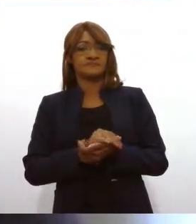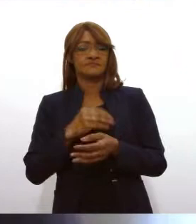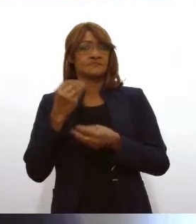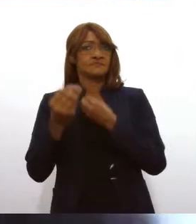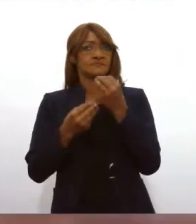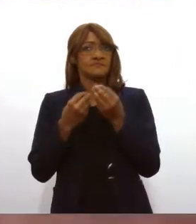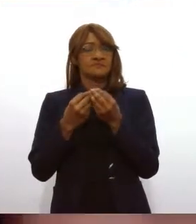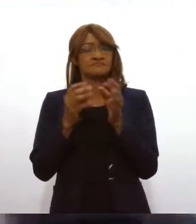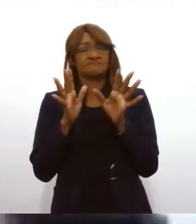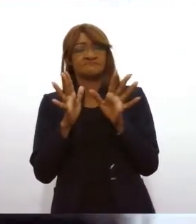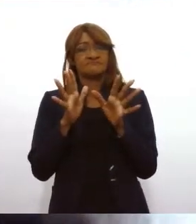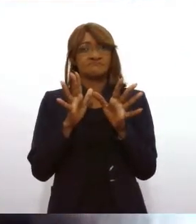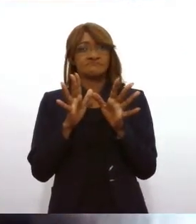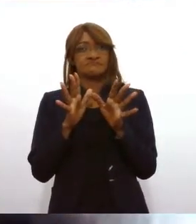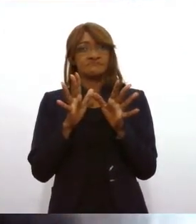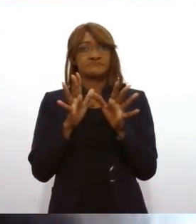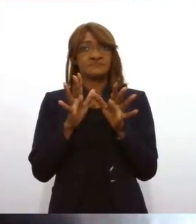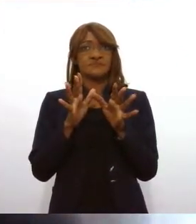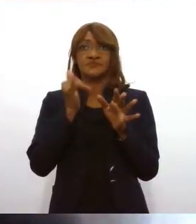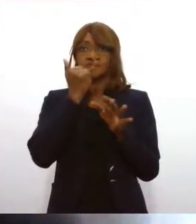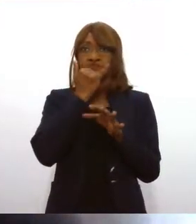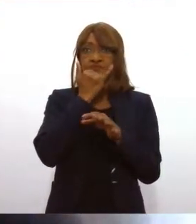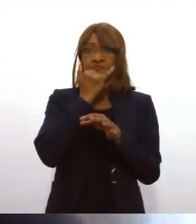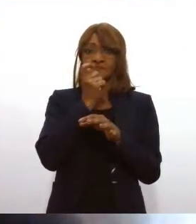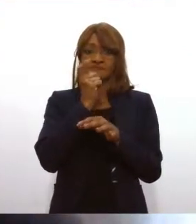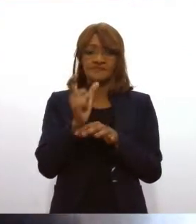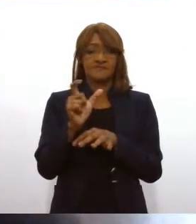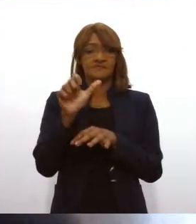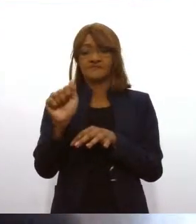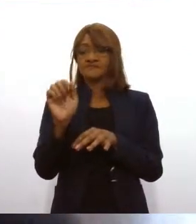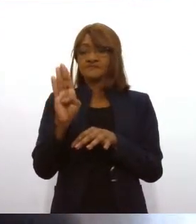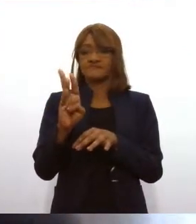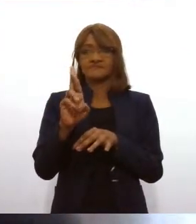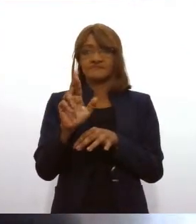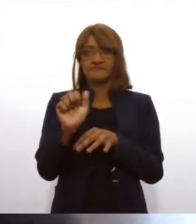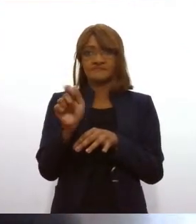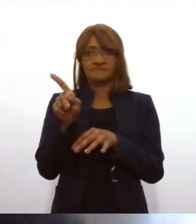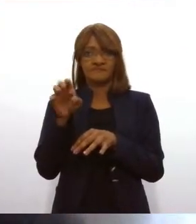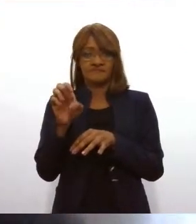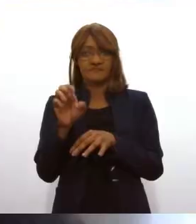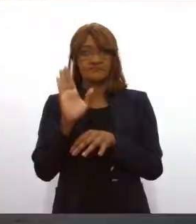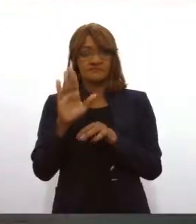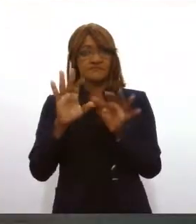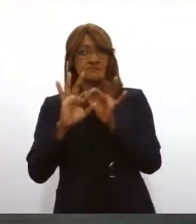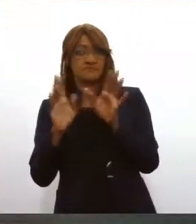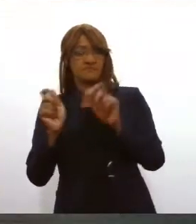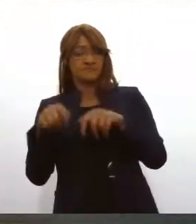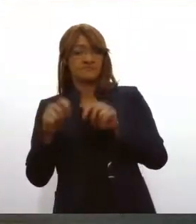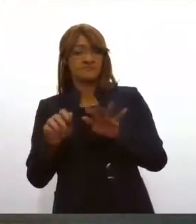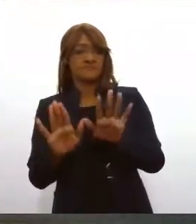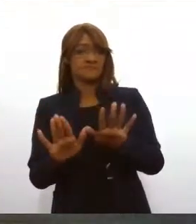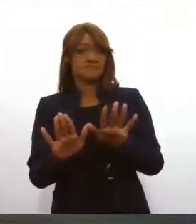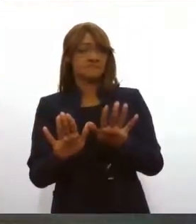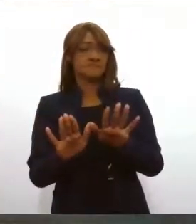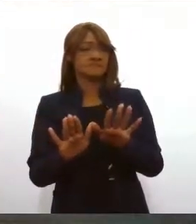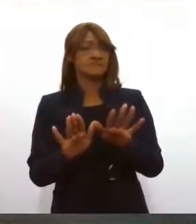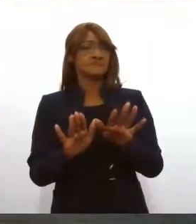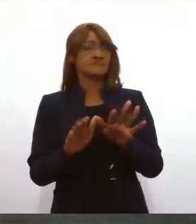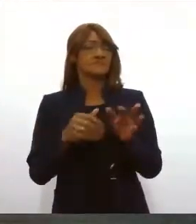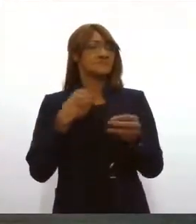tímida, mas que possa começar a movimentar um pouco essa cadeia produtiva. E esses eventos